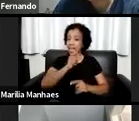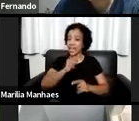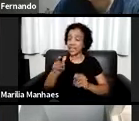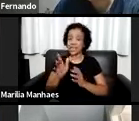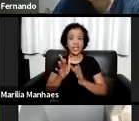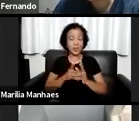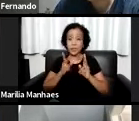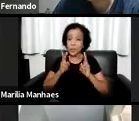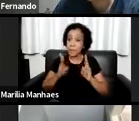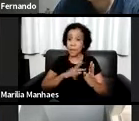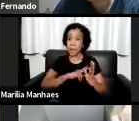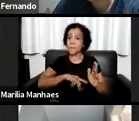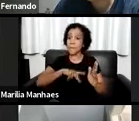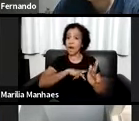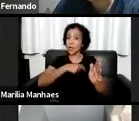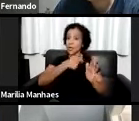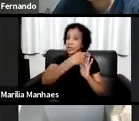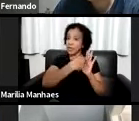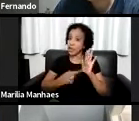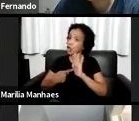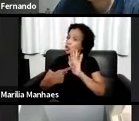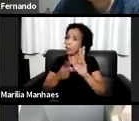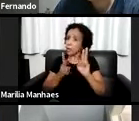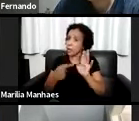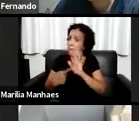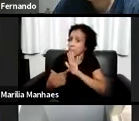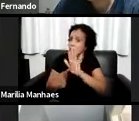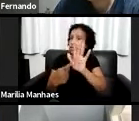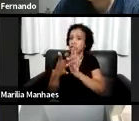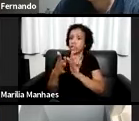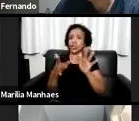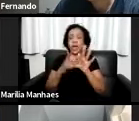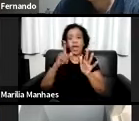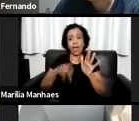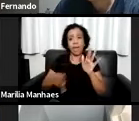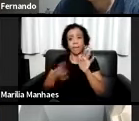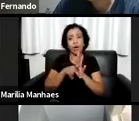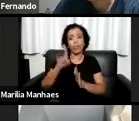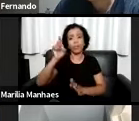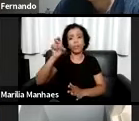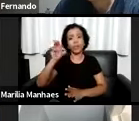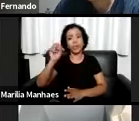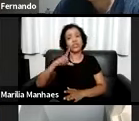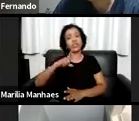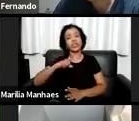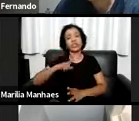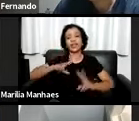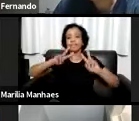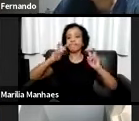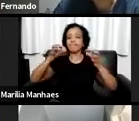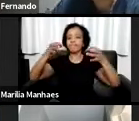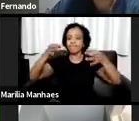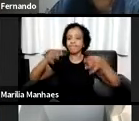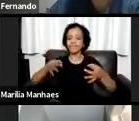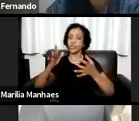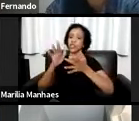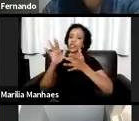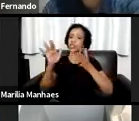que confessam Jesus como Senhor e Salvador, nós temos uma mensagem: Cristo